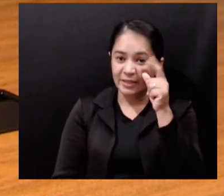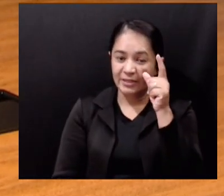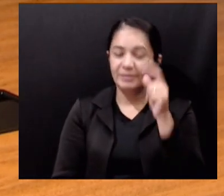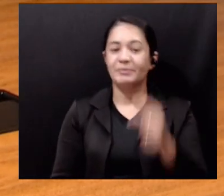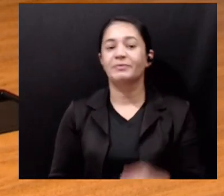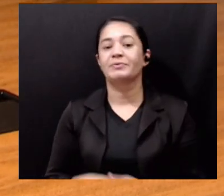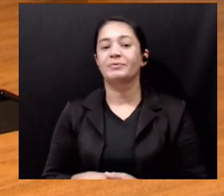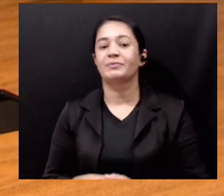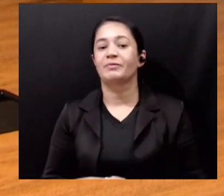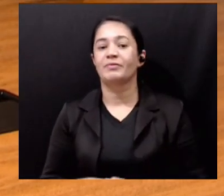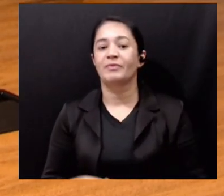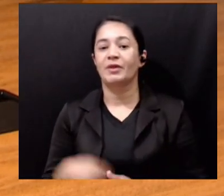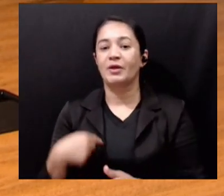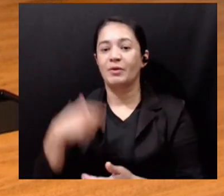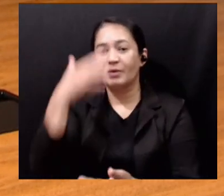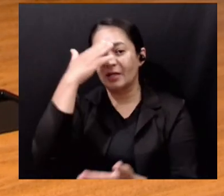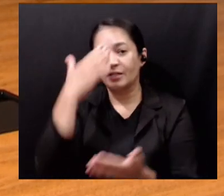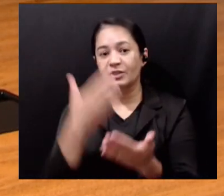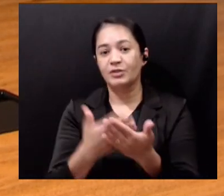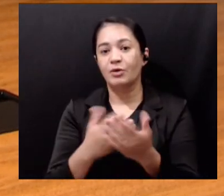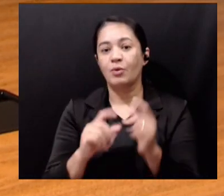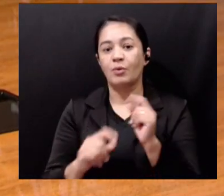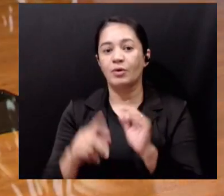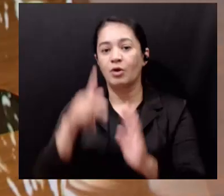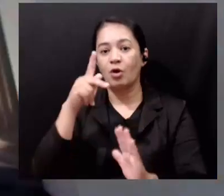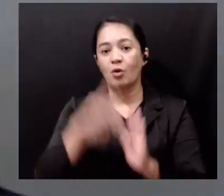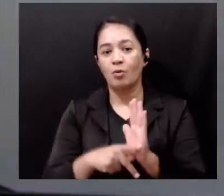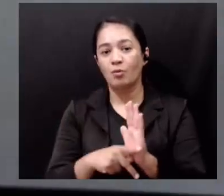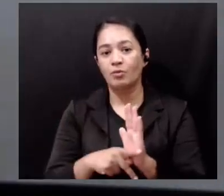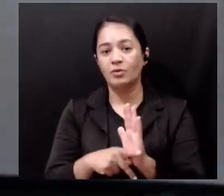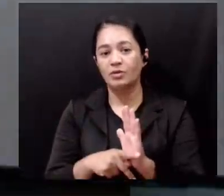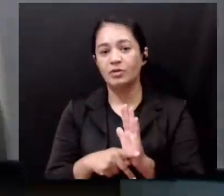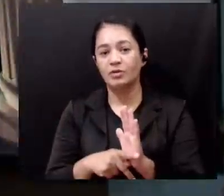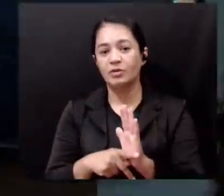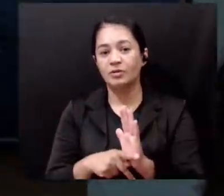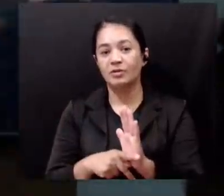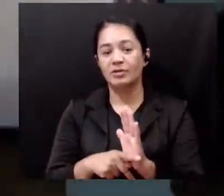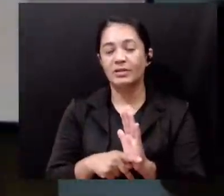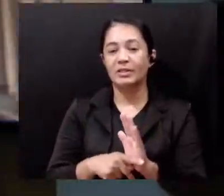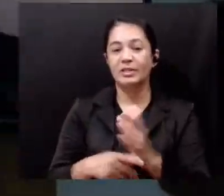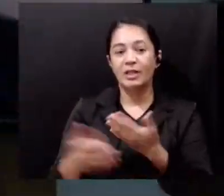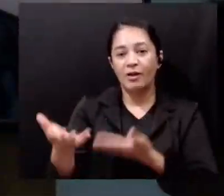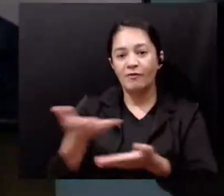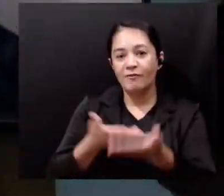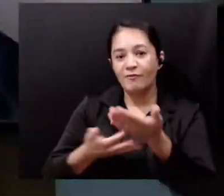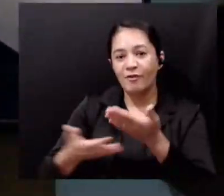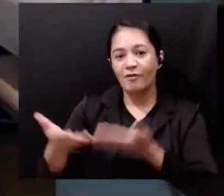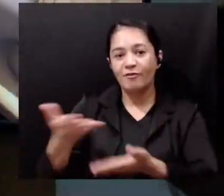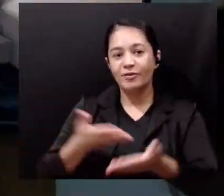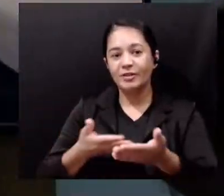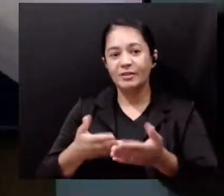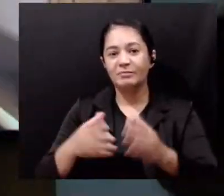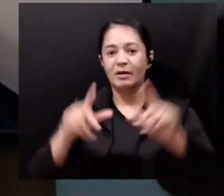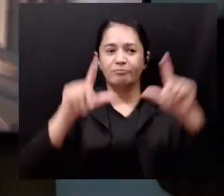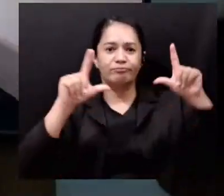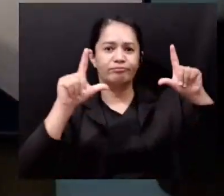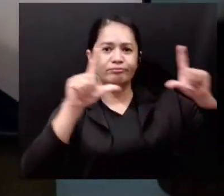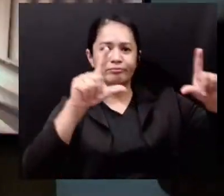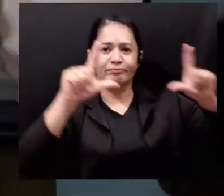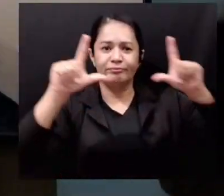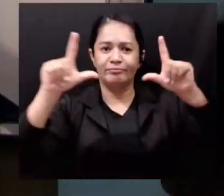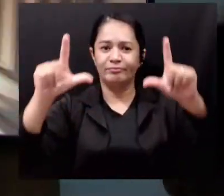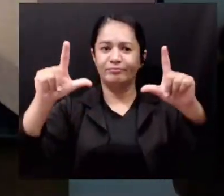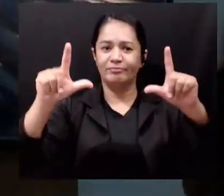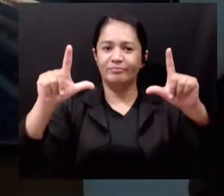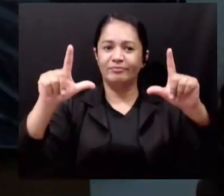por causa que o nosso projeto envolve um museu de arte, mas que ao invés de quadros, nós temos quadros de